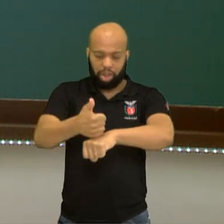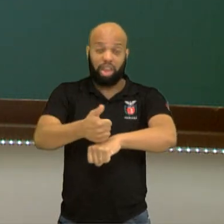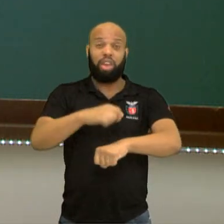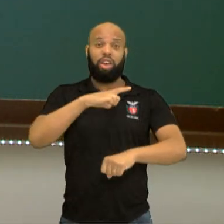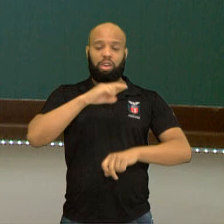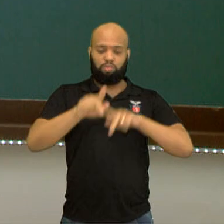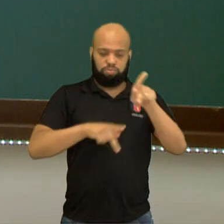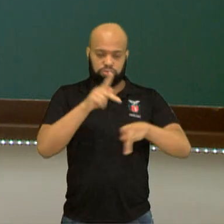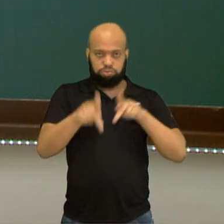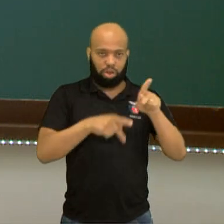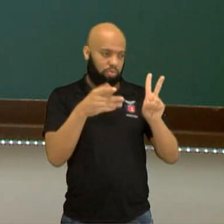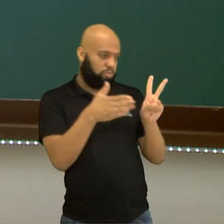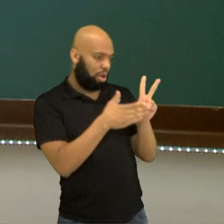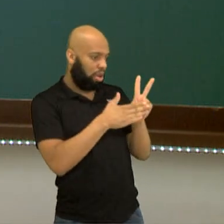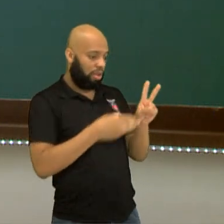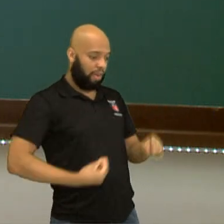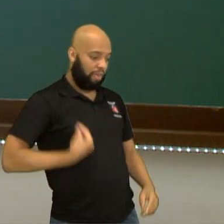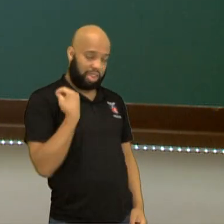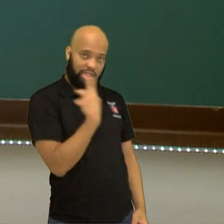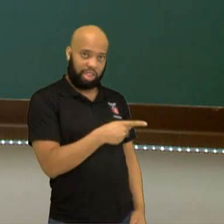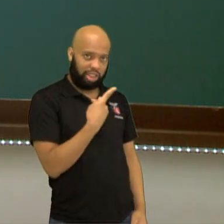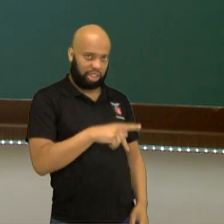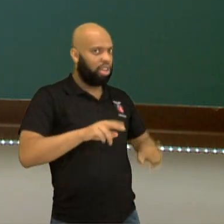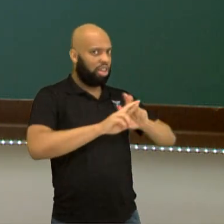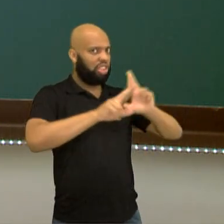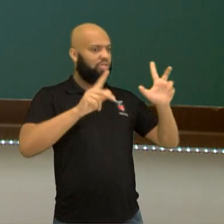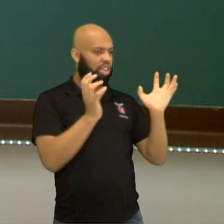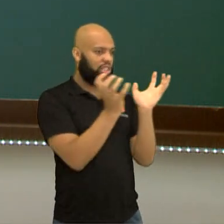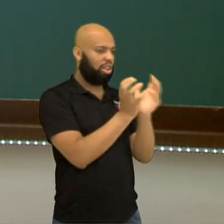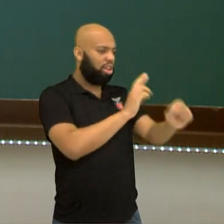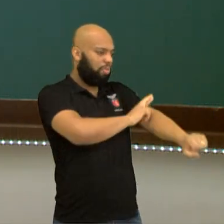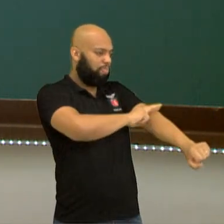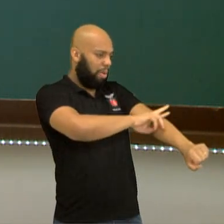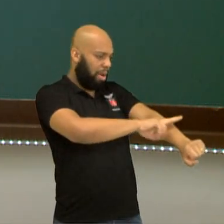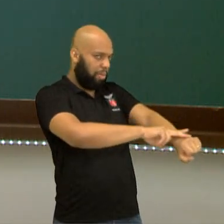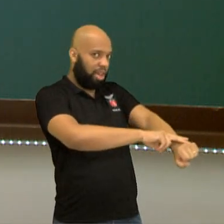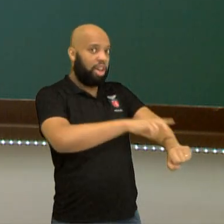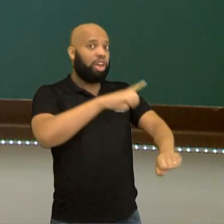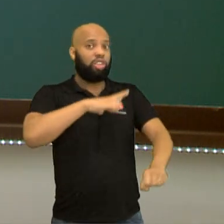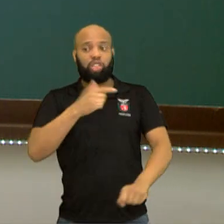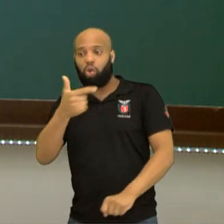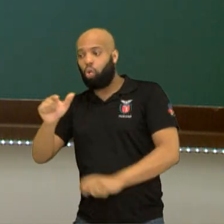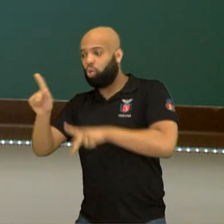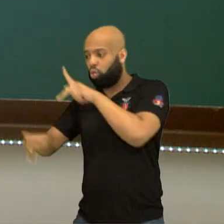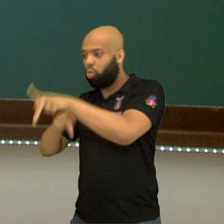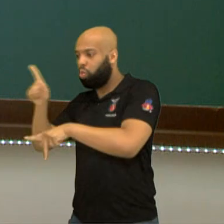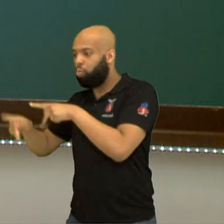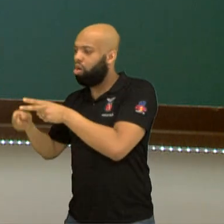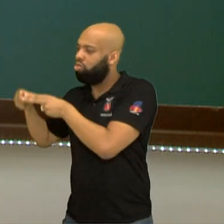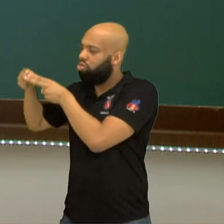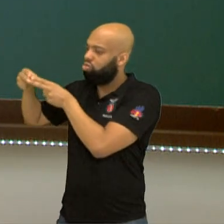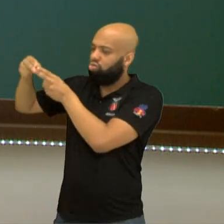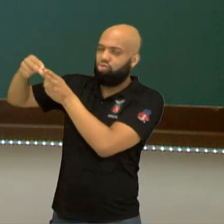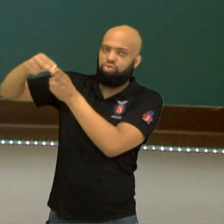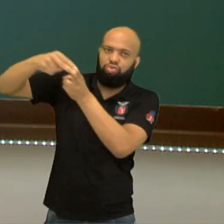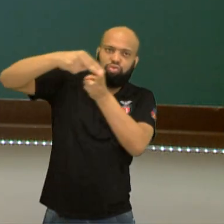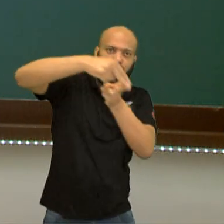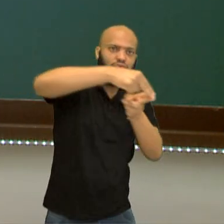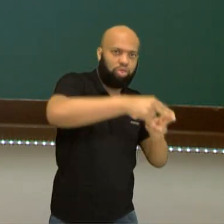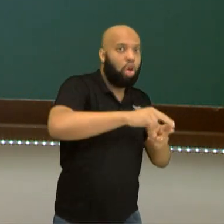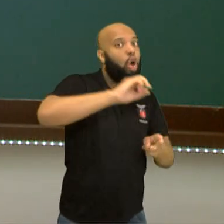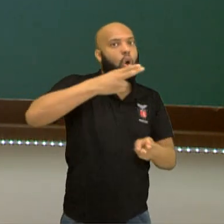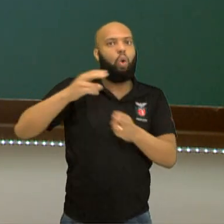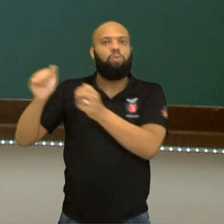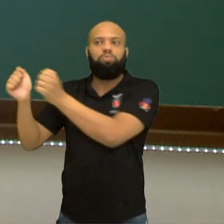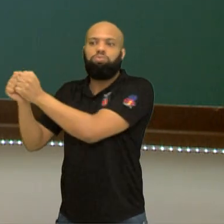povos indígenas que viviam aqui, que já eram diferentes grupos étnicos, e os povos que vieram de outras partes do mundo ou que foram trazidos de